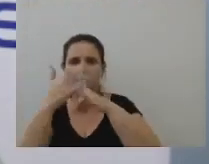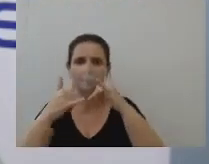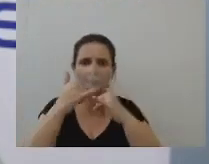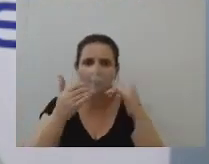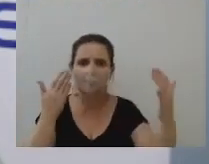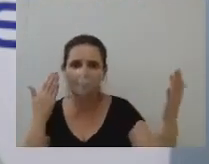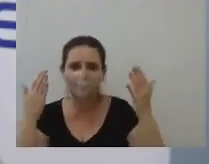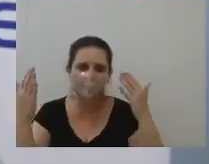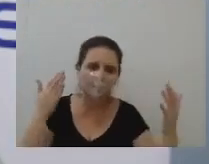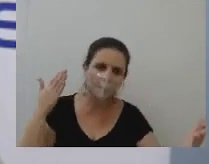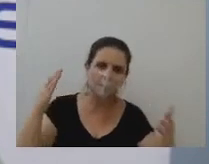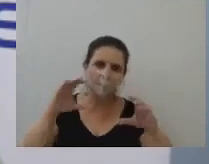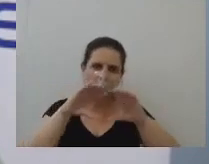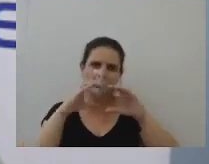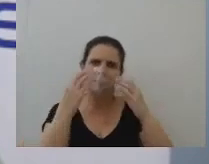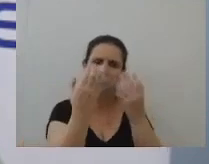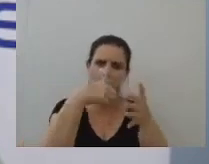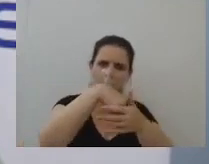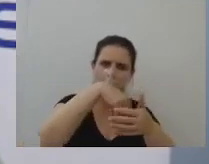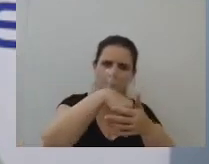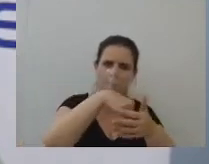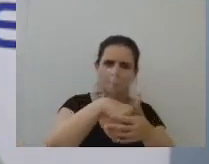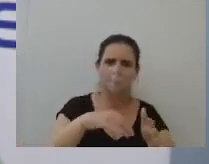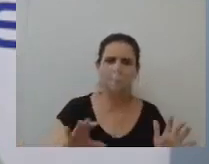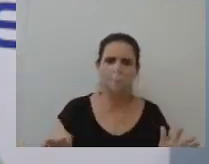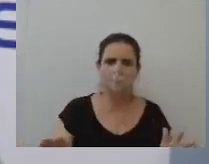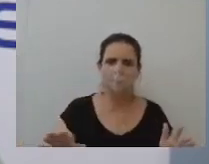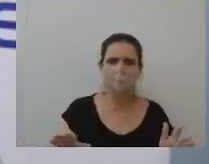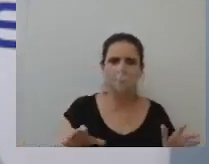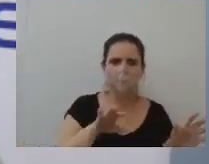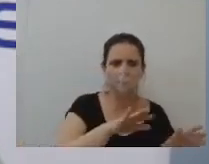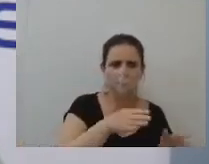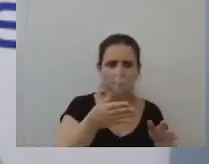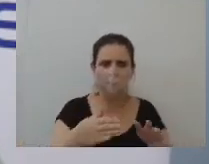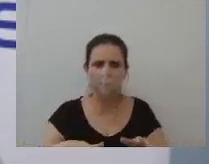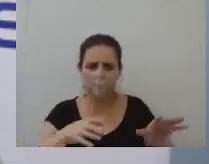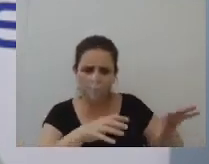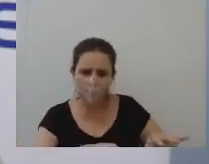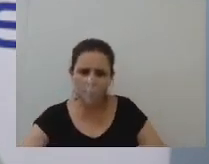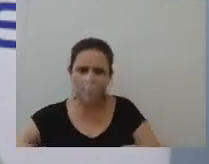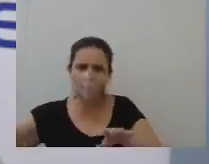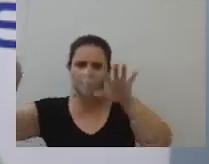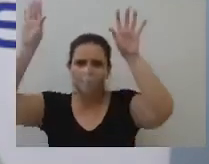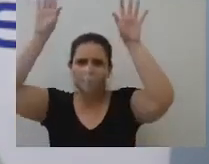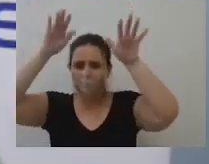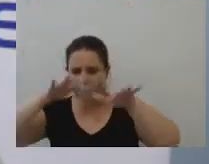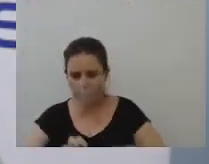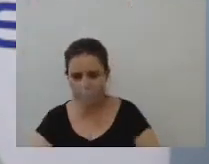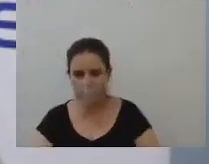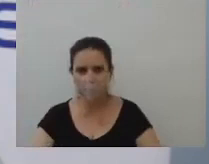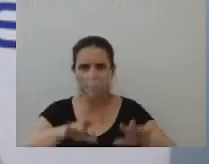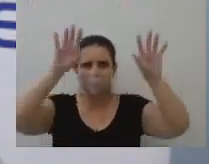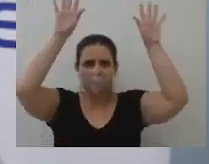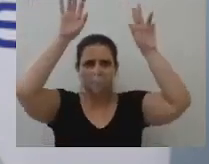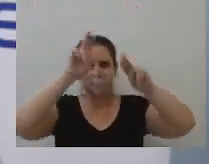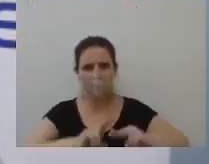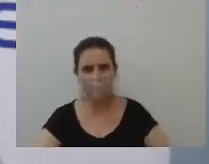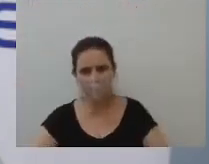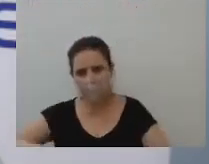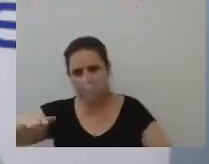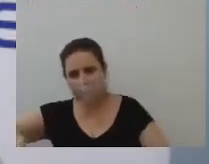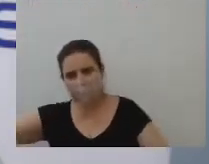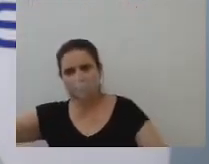você não se propaga junto. A perturbação passa por você. Você apenas grita, levanta os braços e